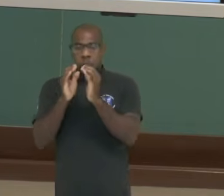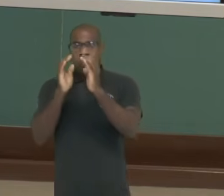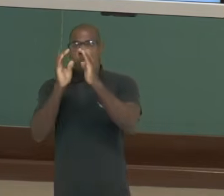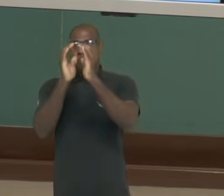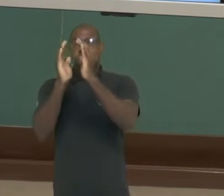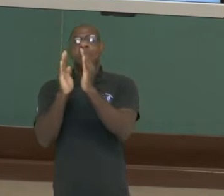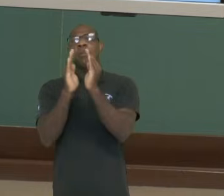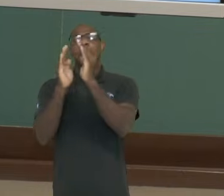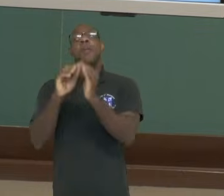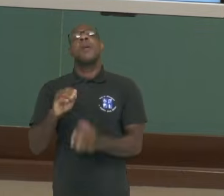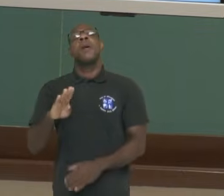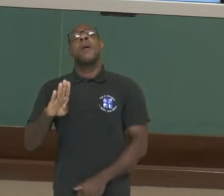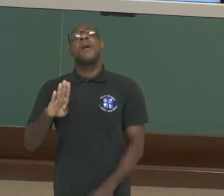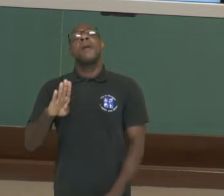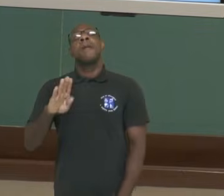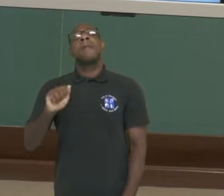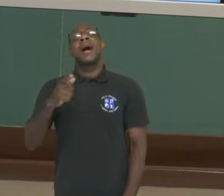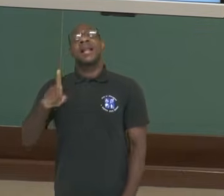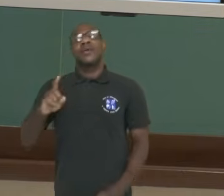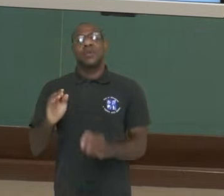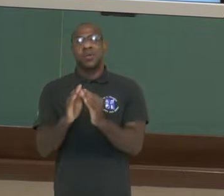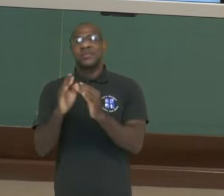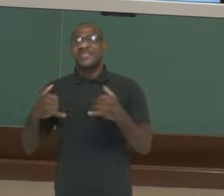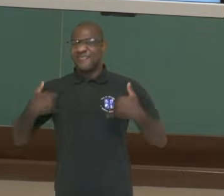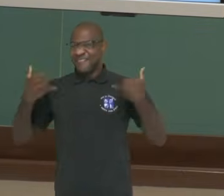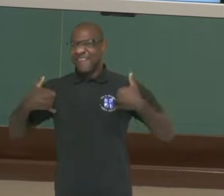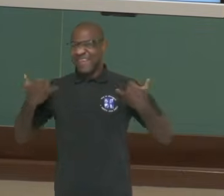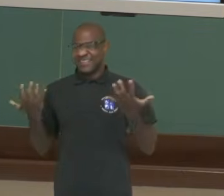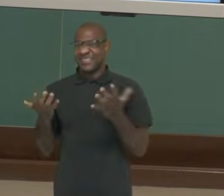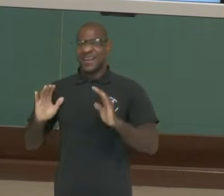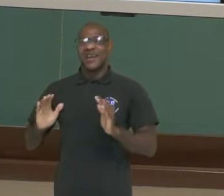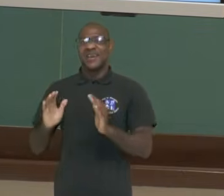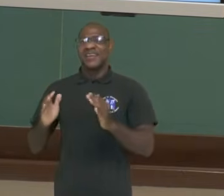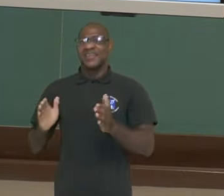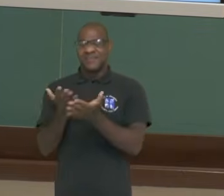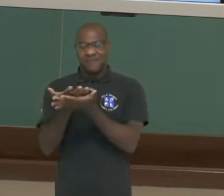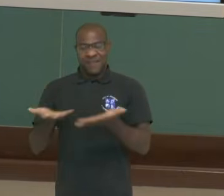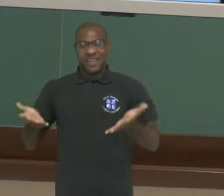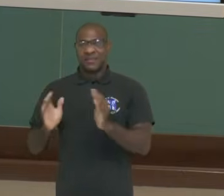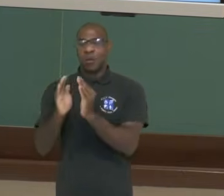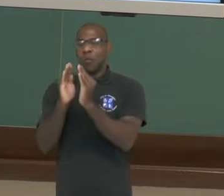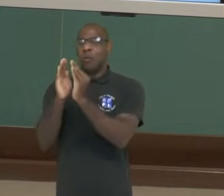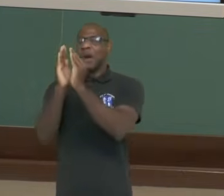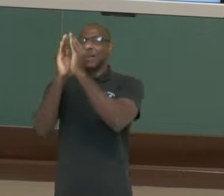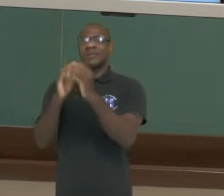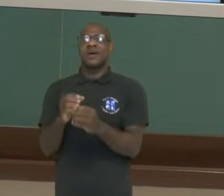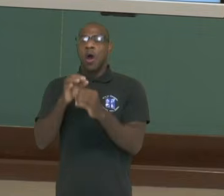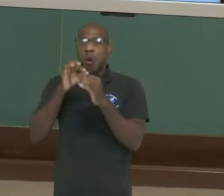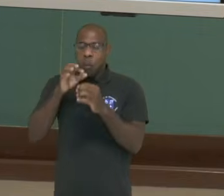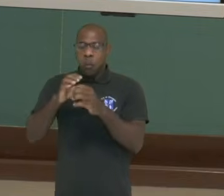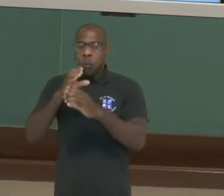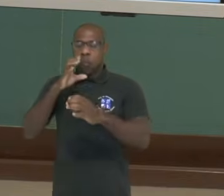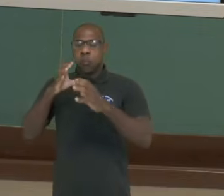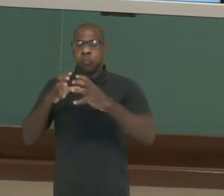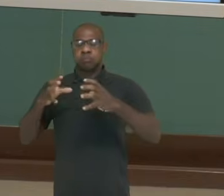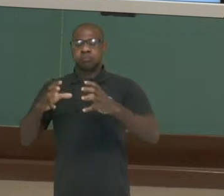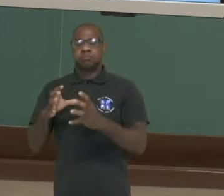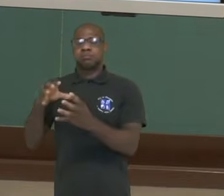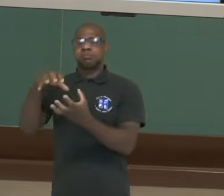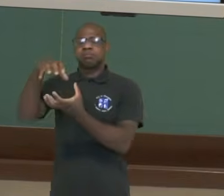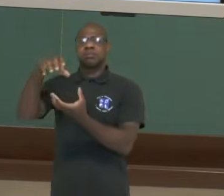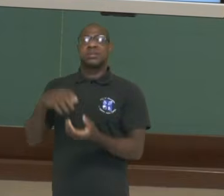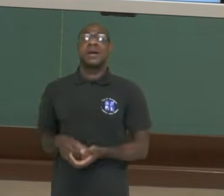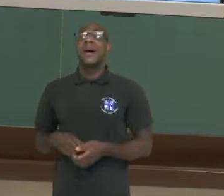que você quiser. Sobrou aí do aniversário? Pode pegar ela então. Peça para a mãe antes, tá? Vamos precisar também